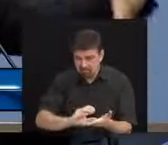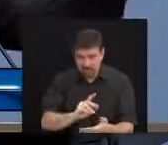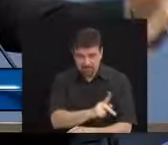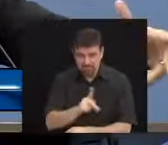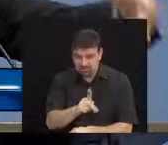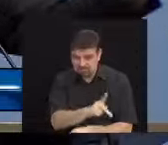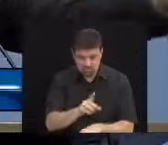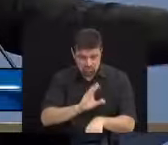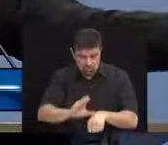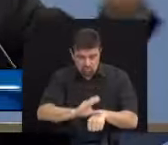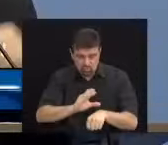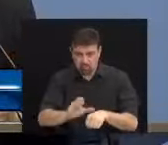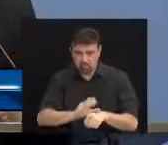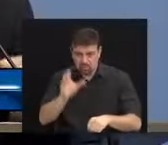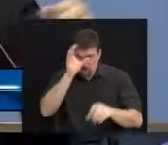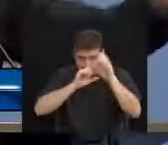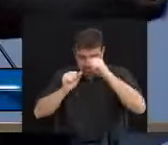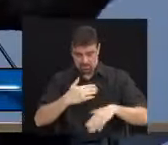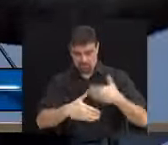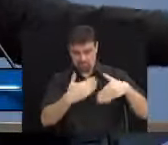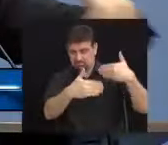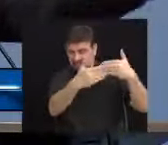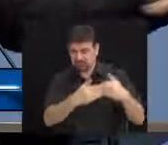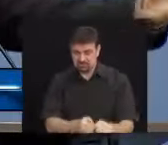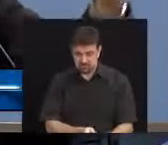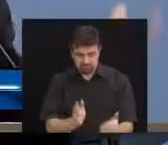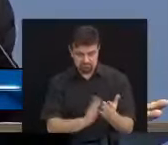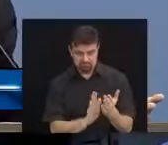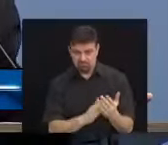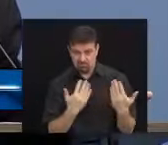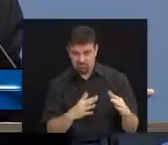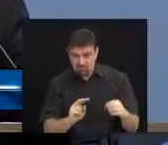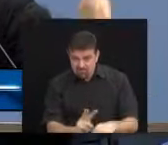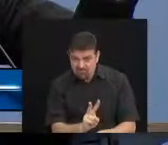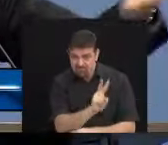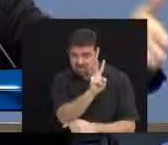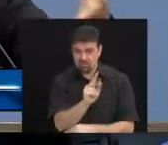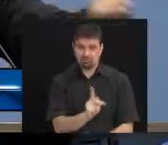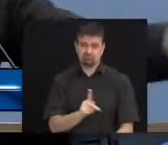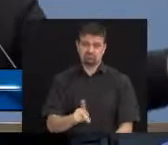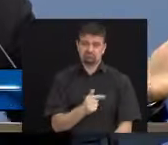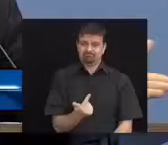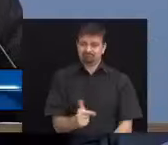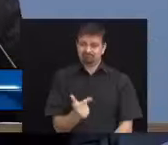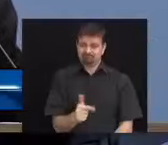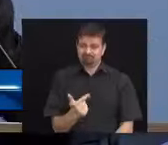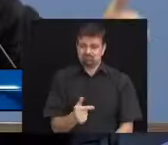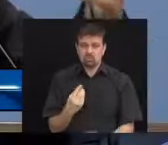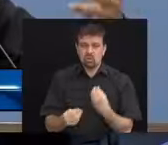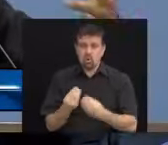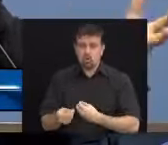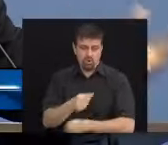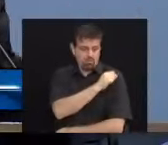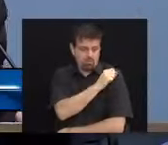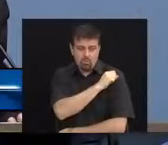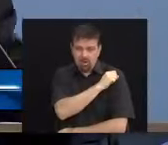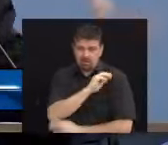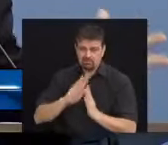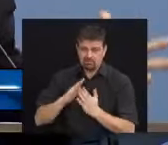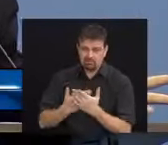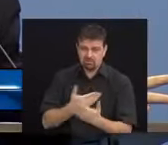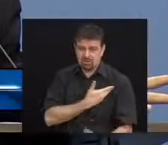não reconhece o bom trabalho do professor, não se arruma estruturas básicas para que esse aluno na rede pública tenha as